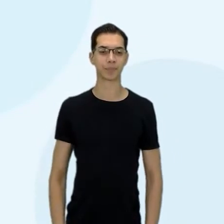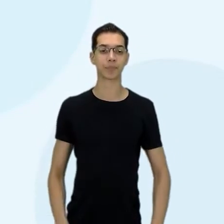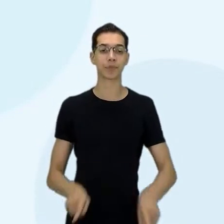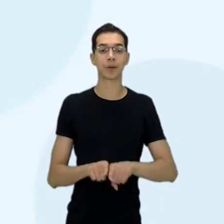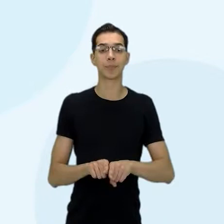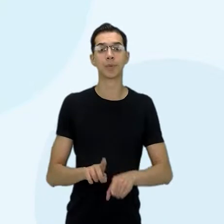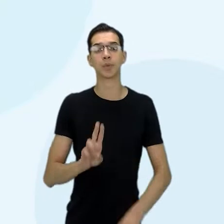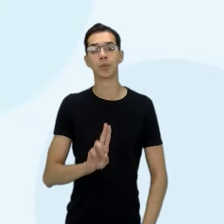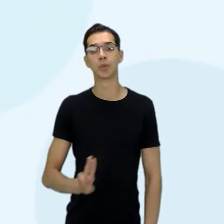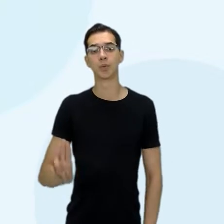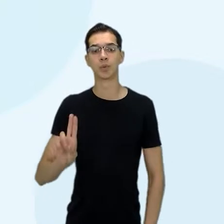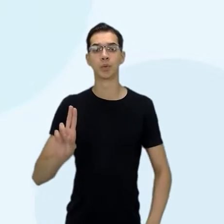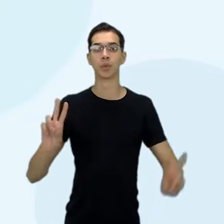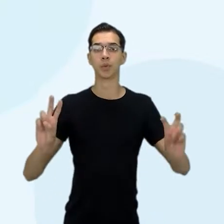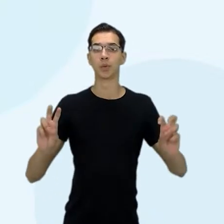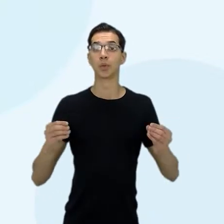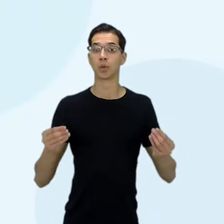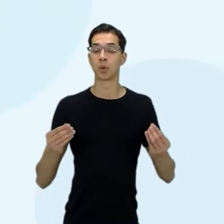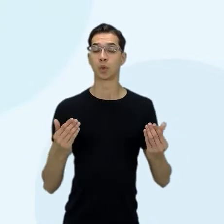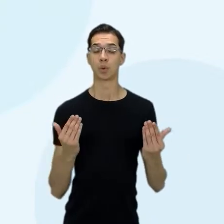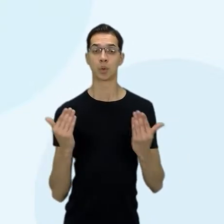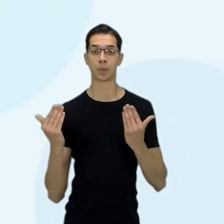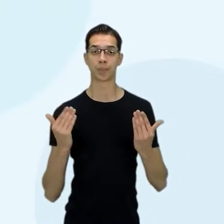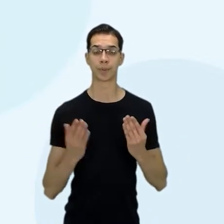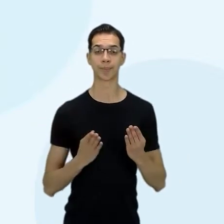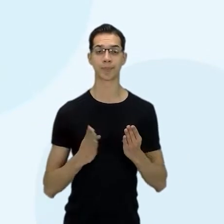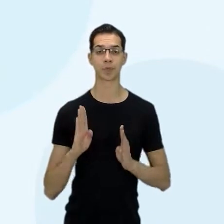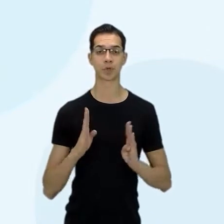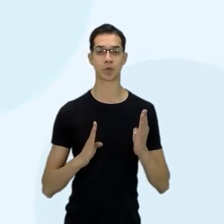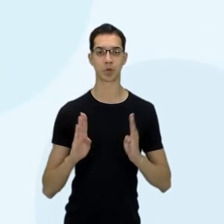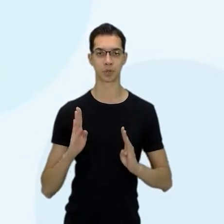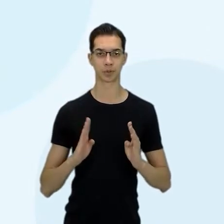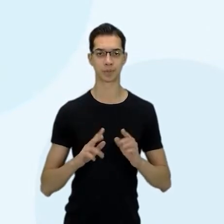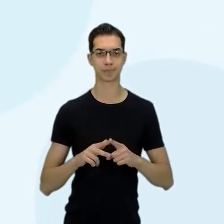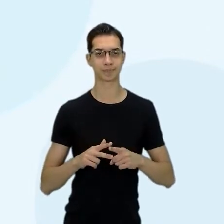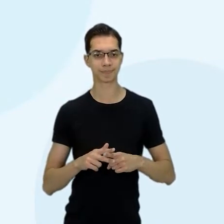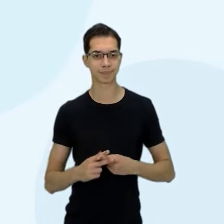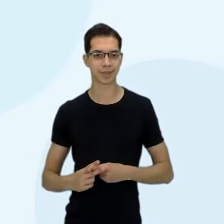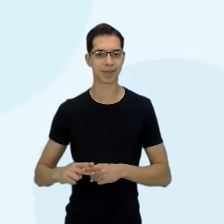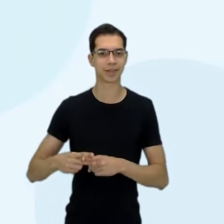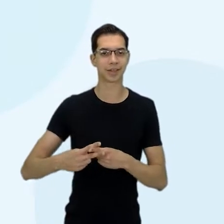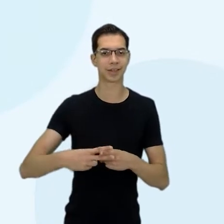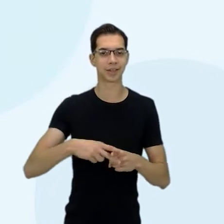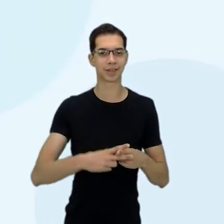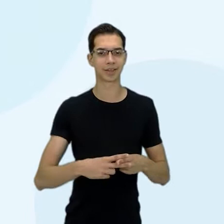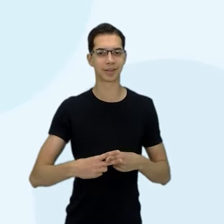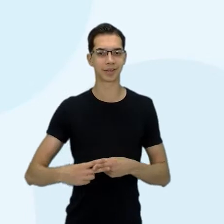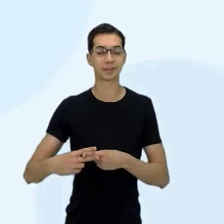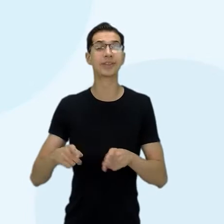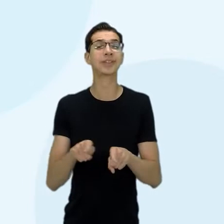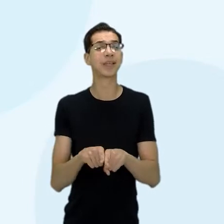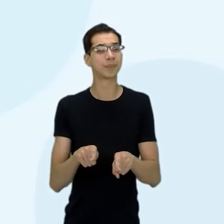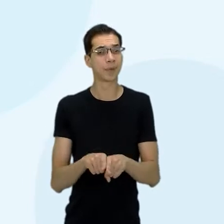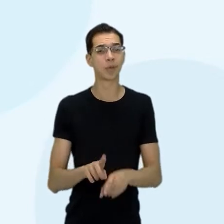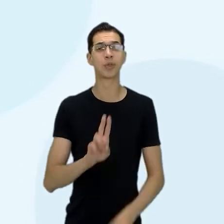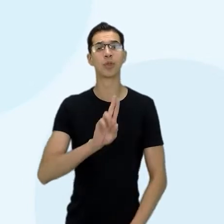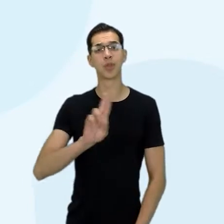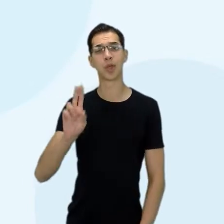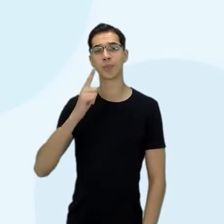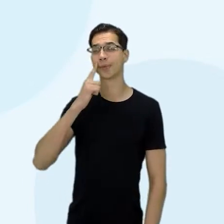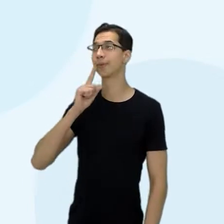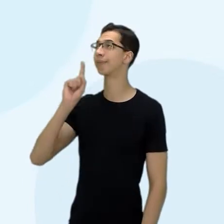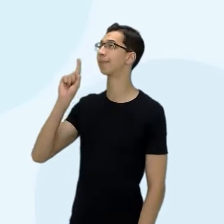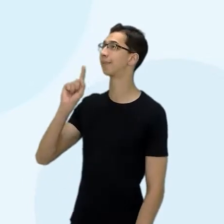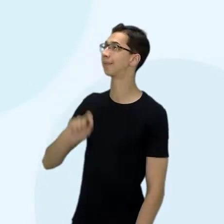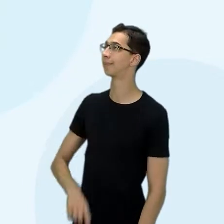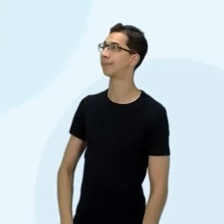fazer as relações com a biomecânica, tá? Mas e aí? Bom, tem a mecânica relativística também, que diz, né,